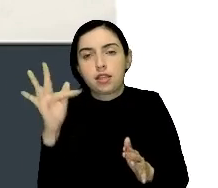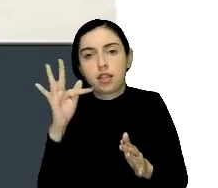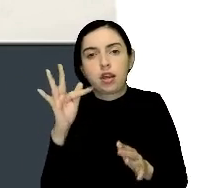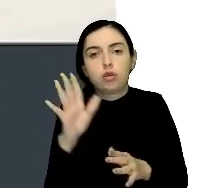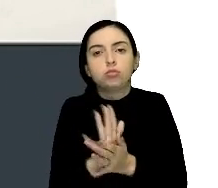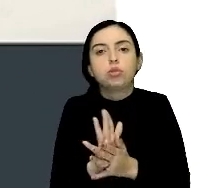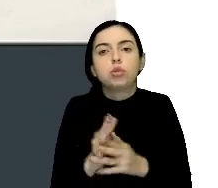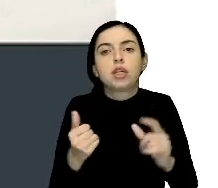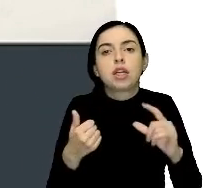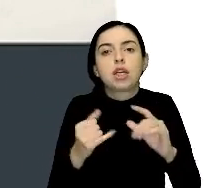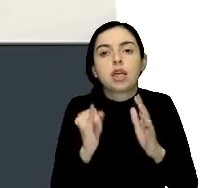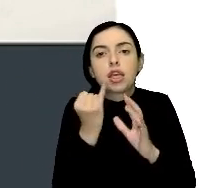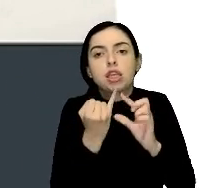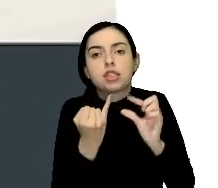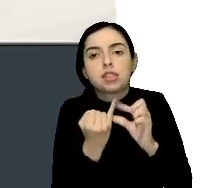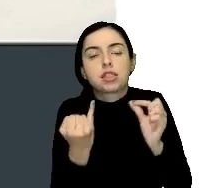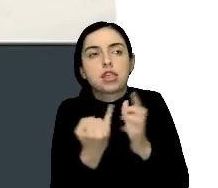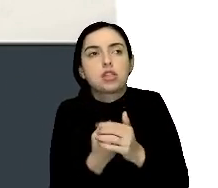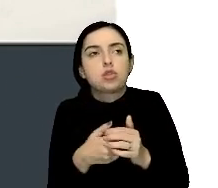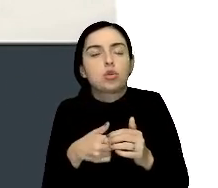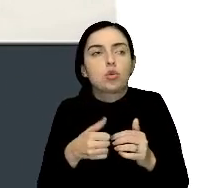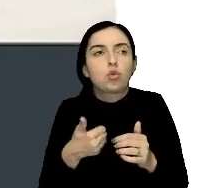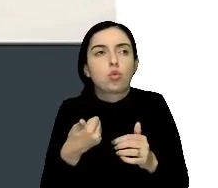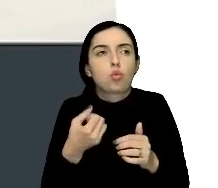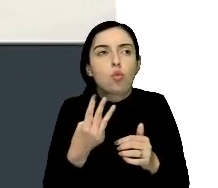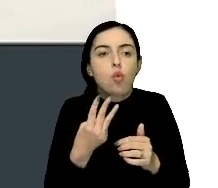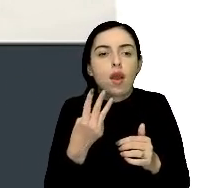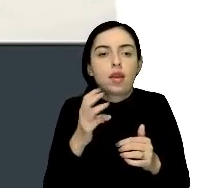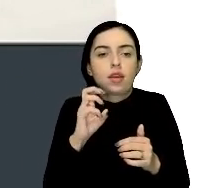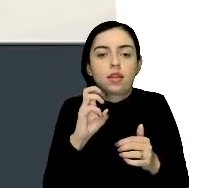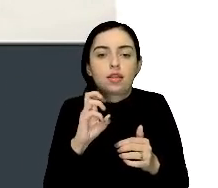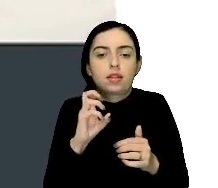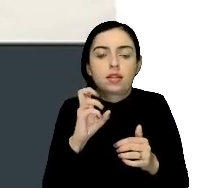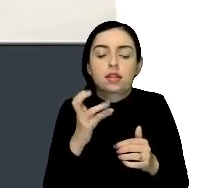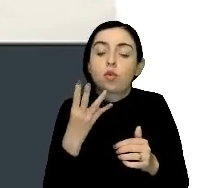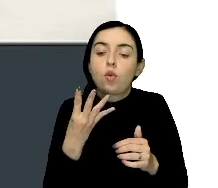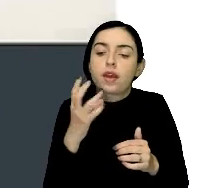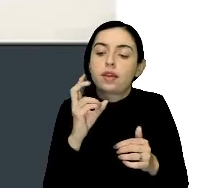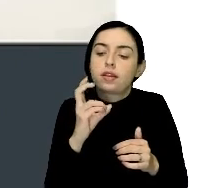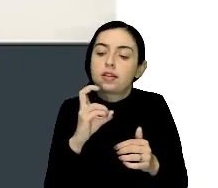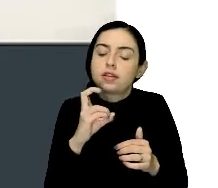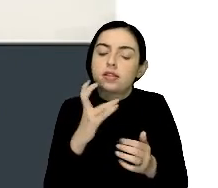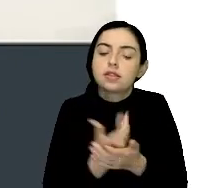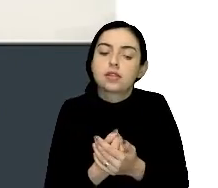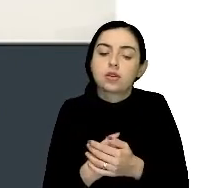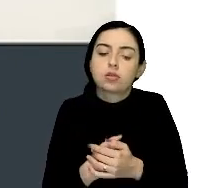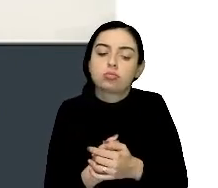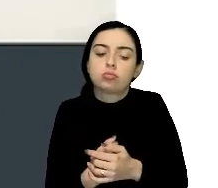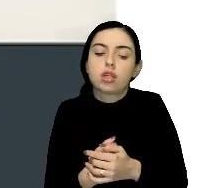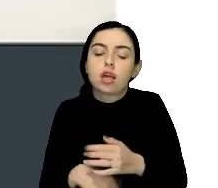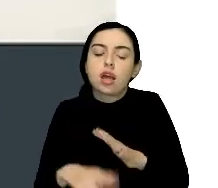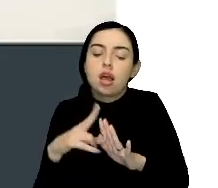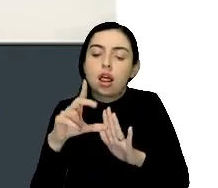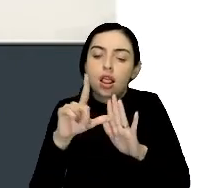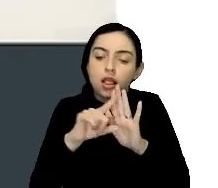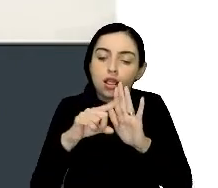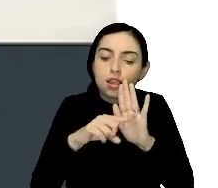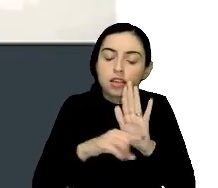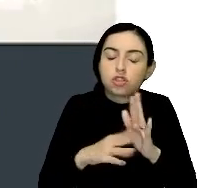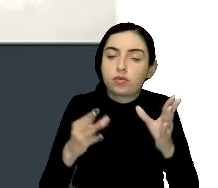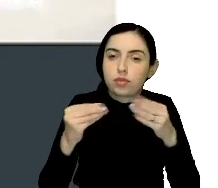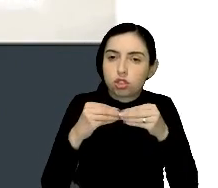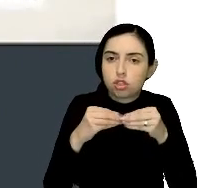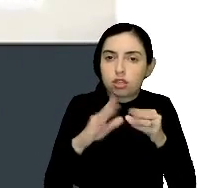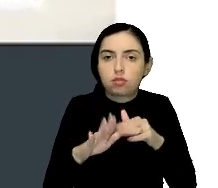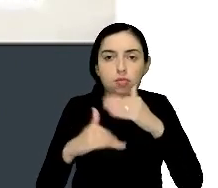artigo 45 da nova lei como números clausos. Então, aquela lista é uma lista fechada. Então, a gente